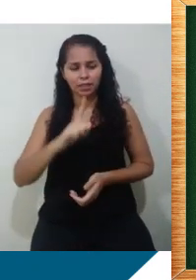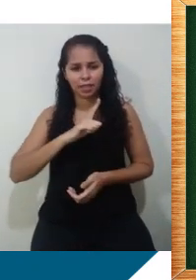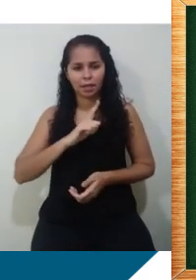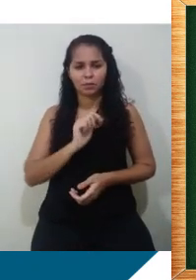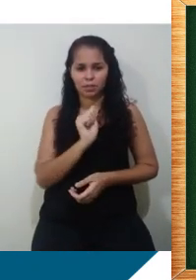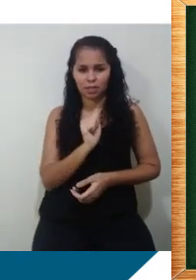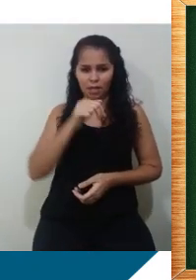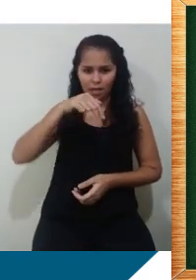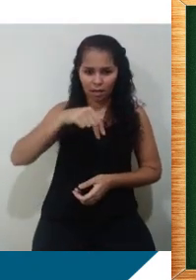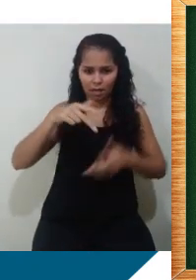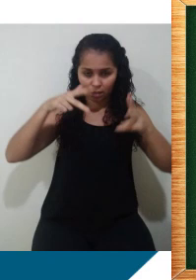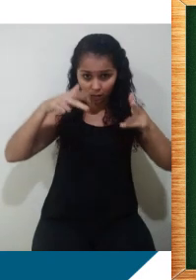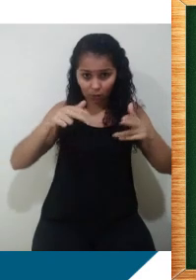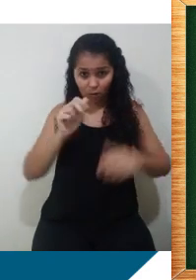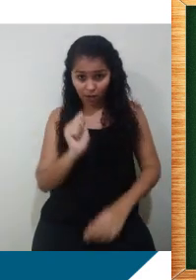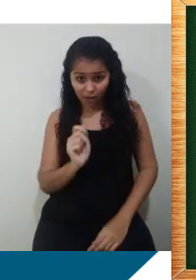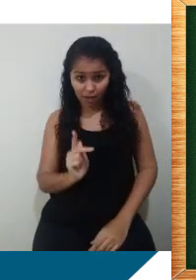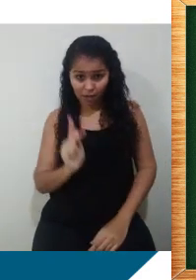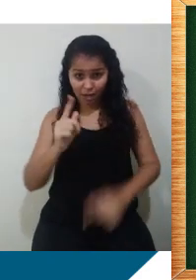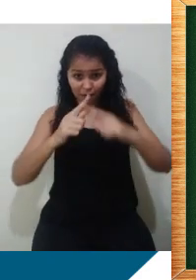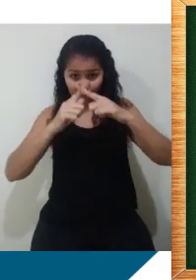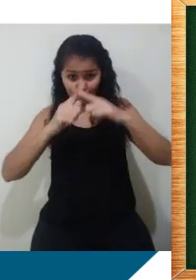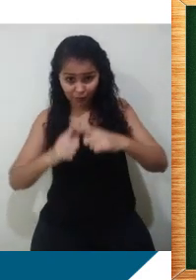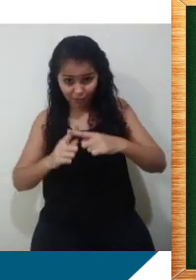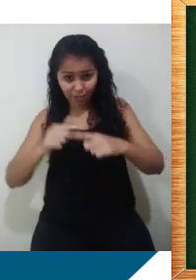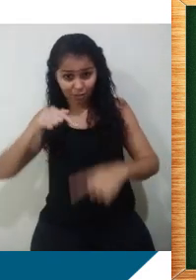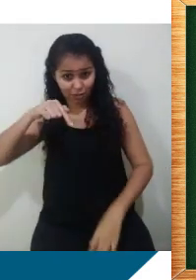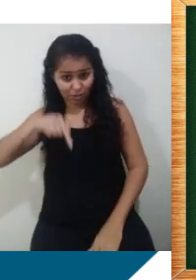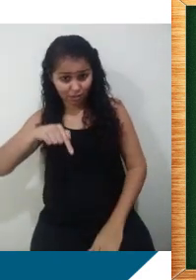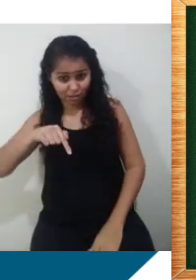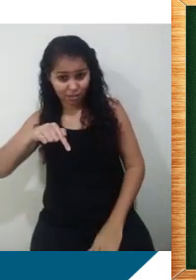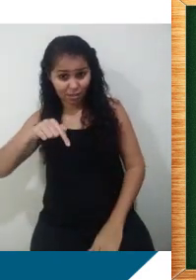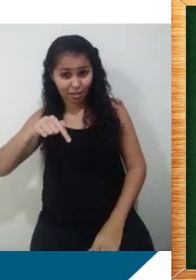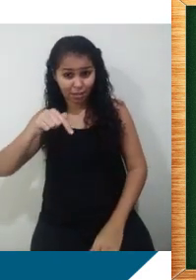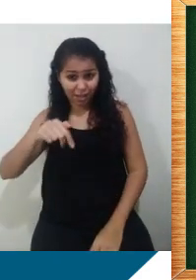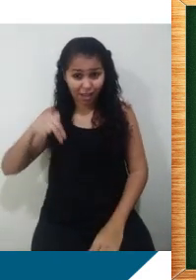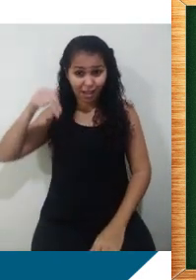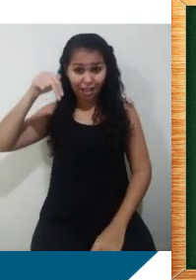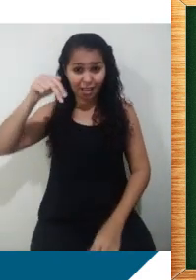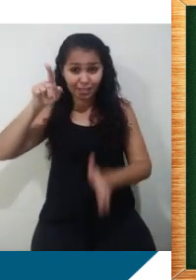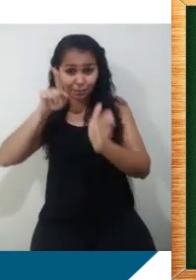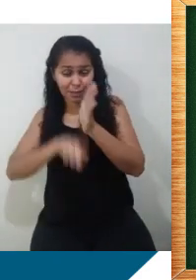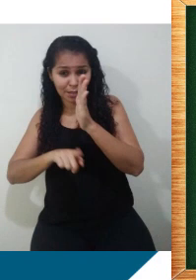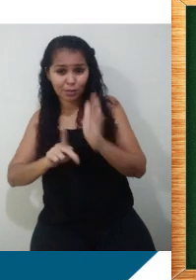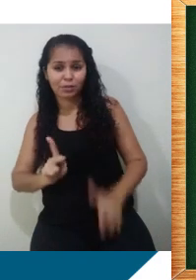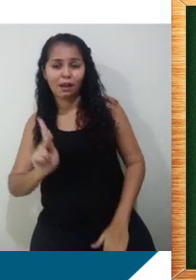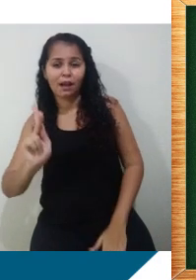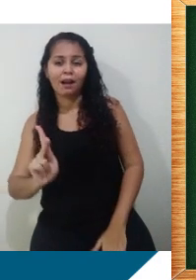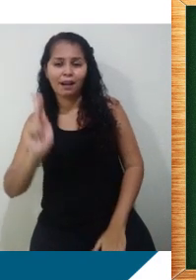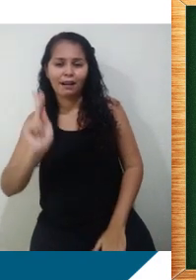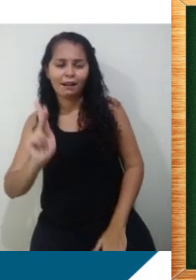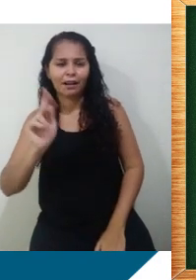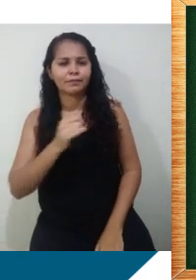a AK vezes a razão elevado a N menos K. Por exemplo, você tem um A7